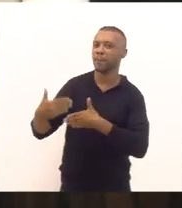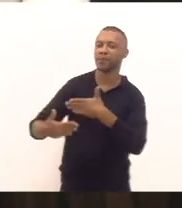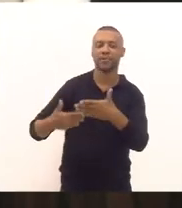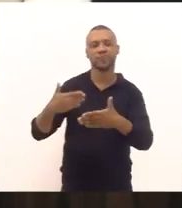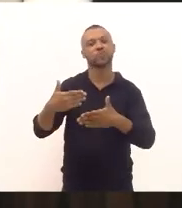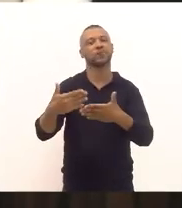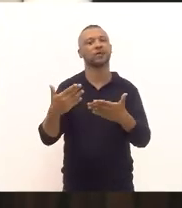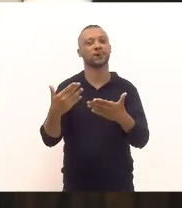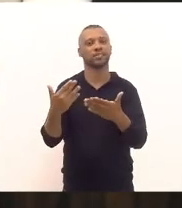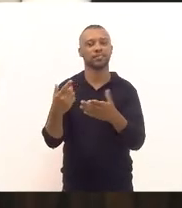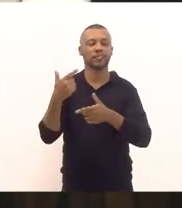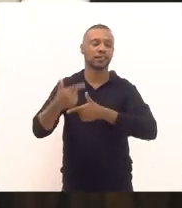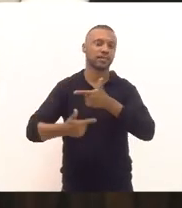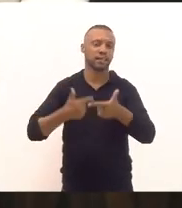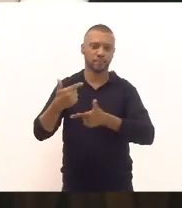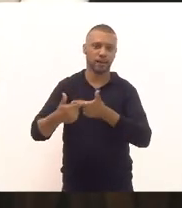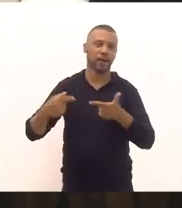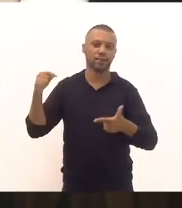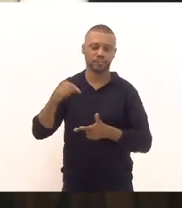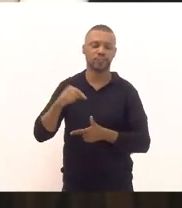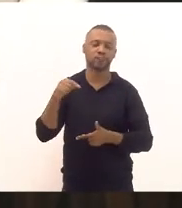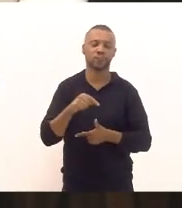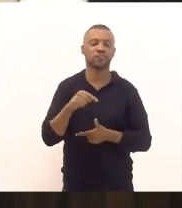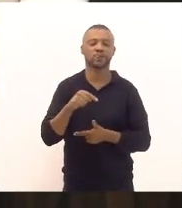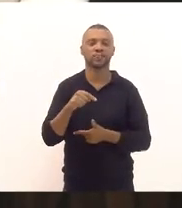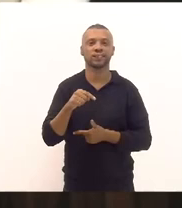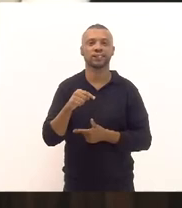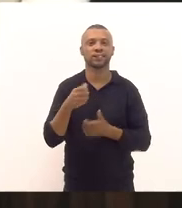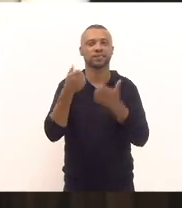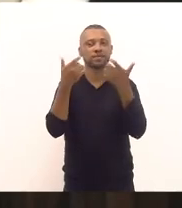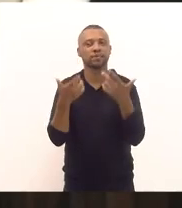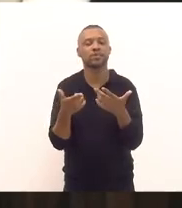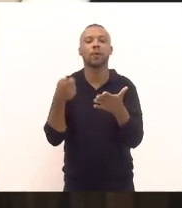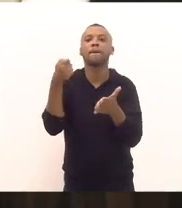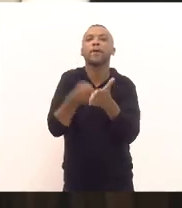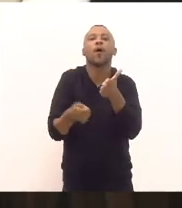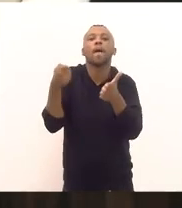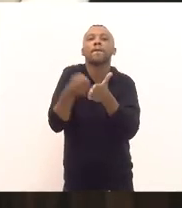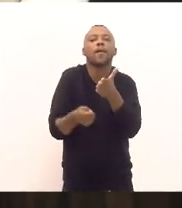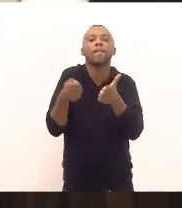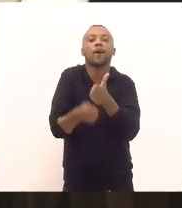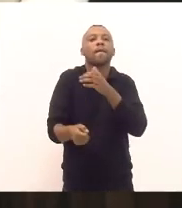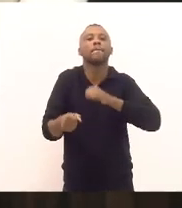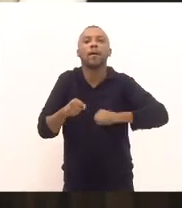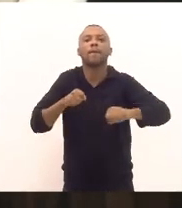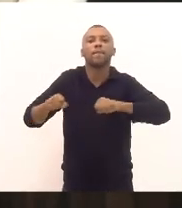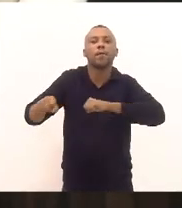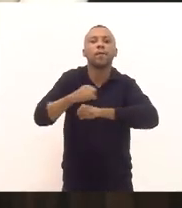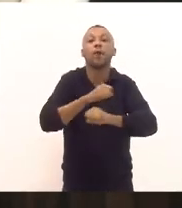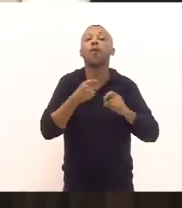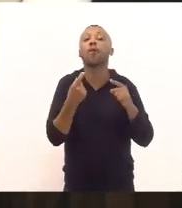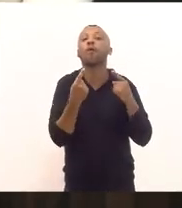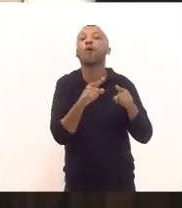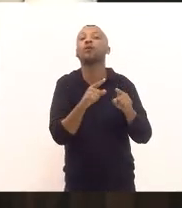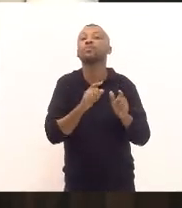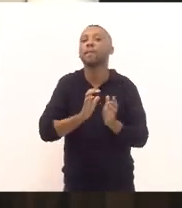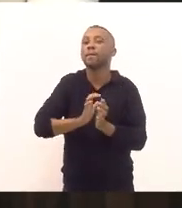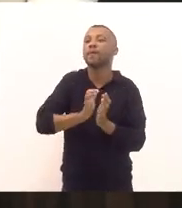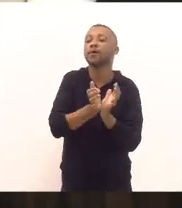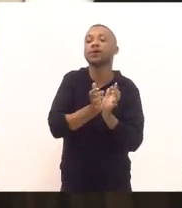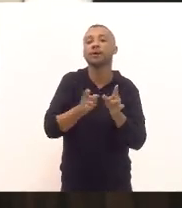e esse trabalho de de luta contra o racismo religioso mas também